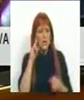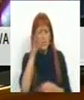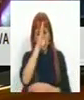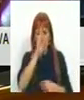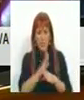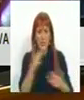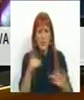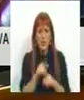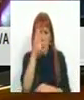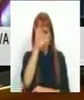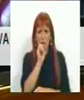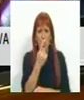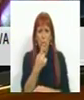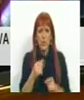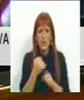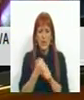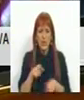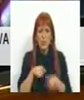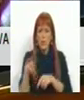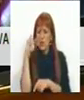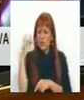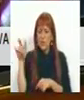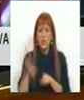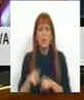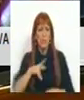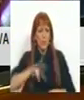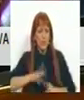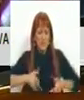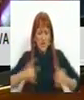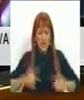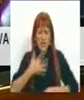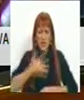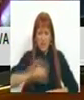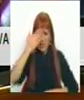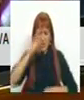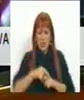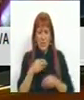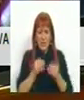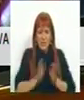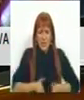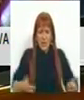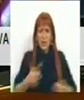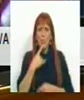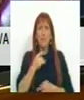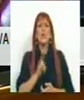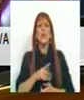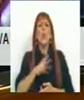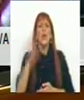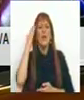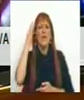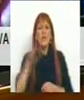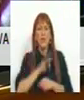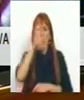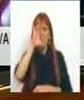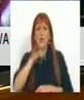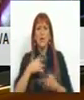empenho de um governo nas ações de política externa, pelo que Portugal deve ter plena capacidade nesta matéria. Pergunto-lhe então, quando prevê o